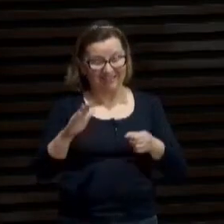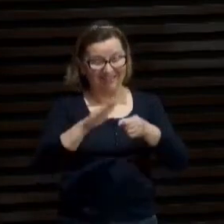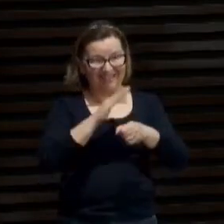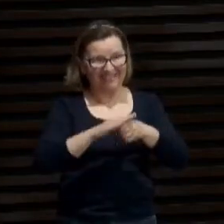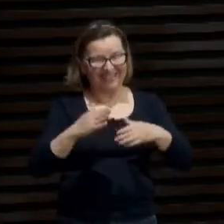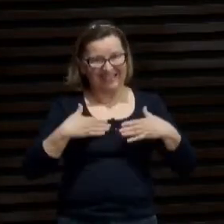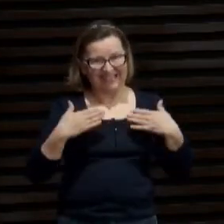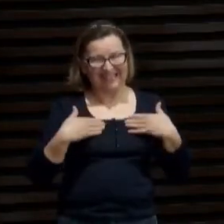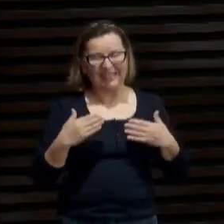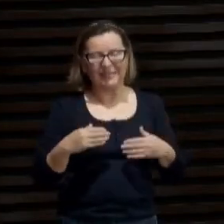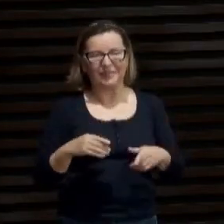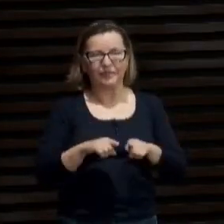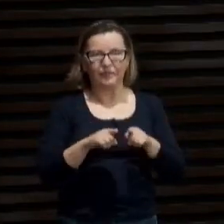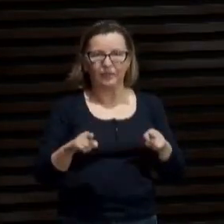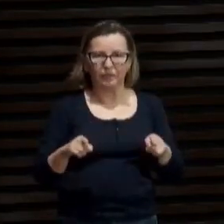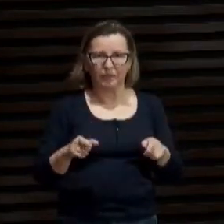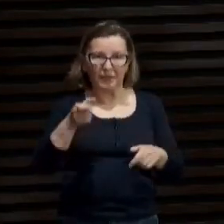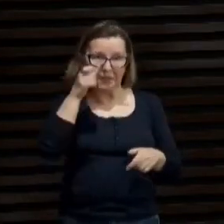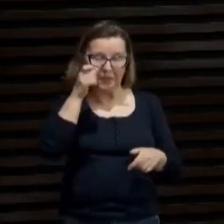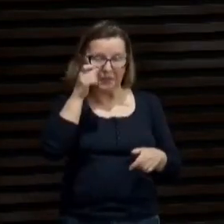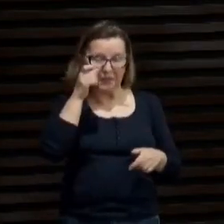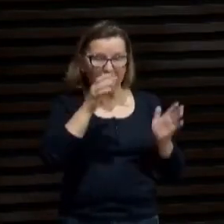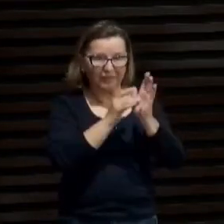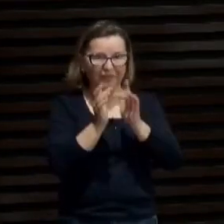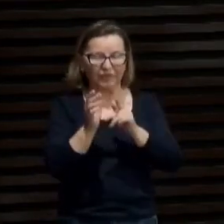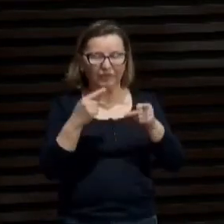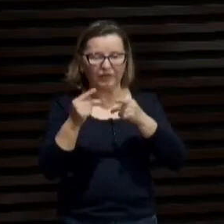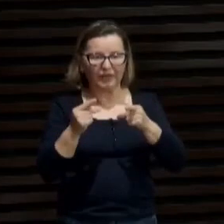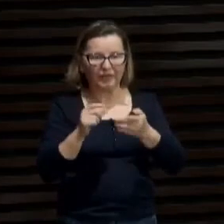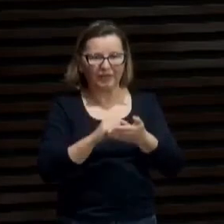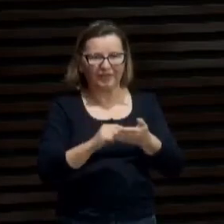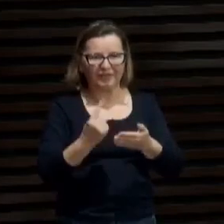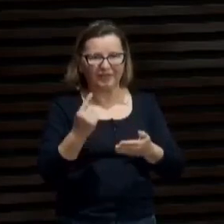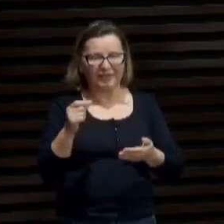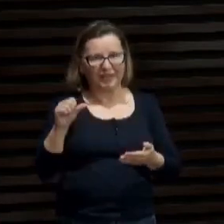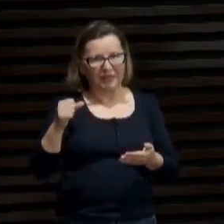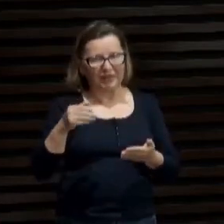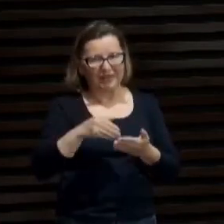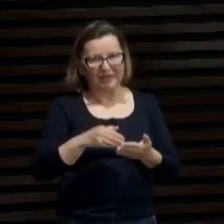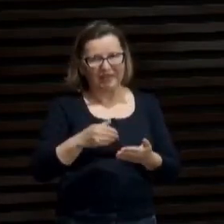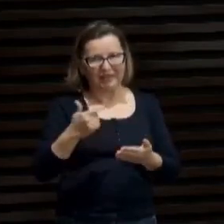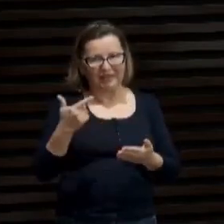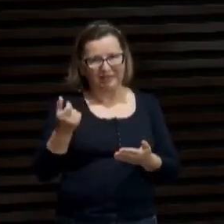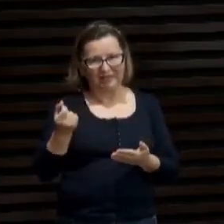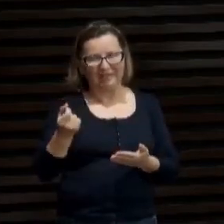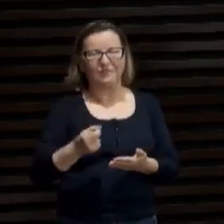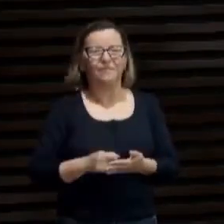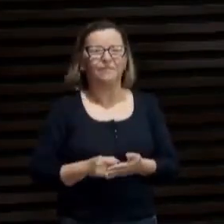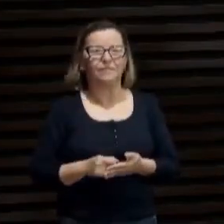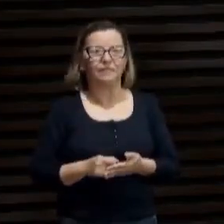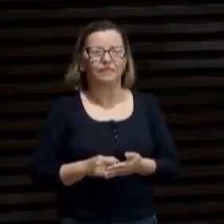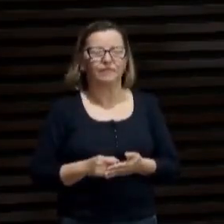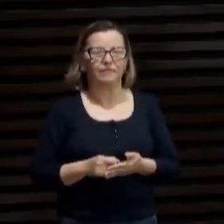Agora, é interessante o que Jesus diz nos versículos 18 a 20. Vamos ver. Mas ele